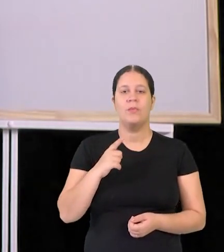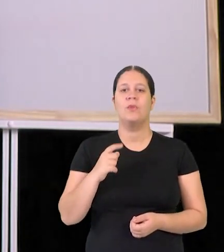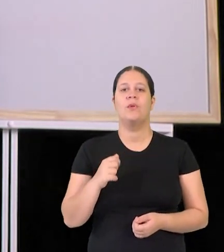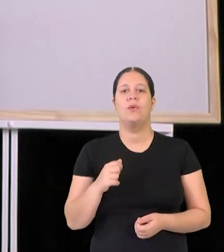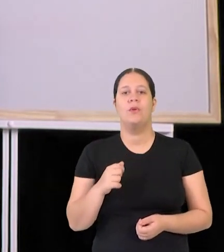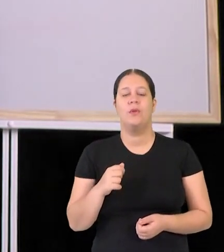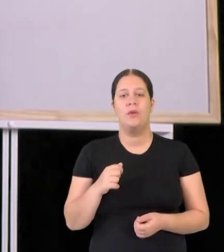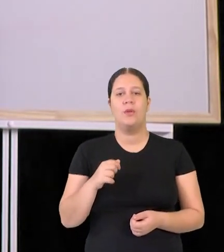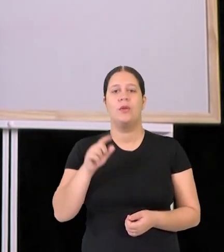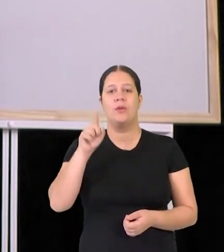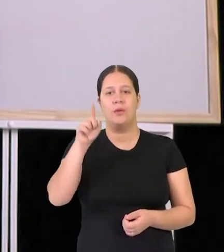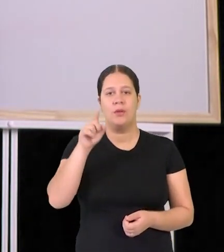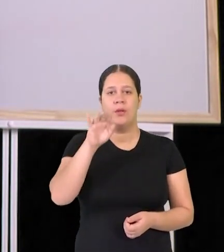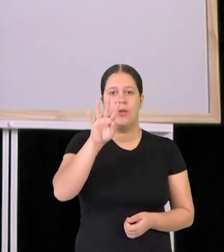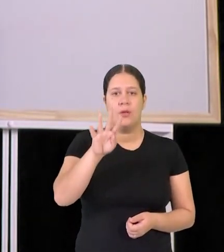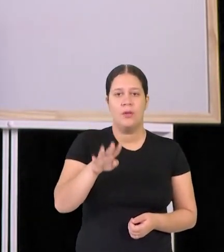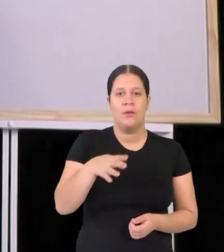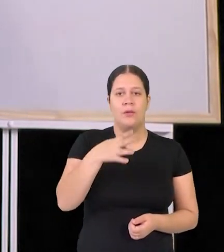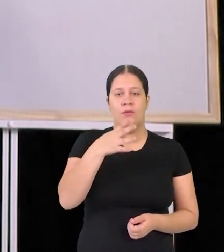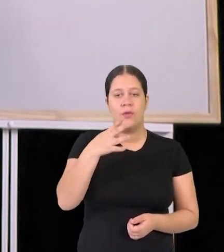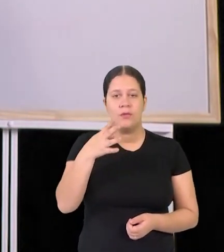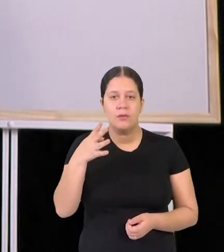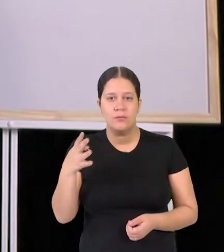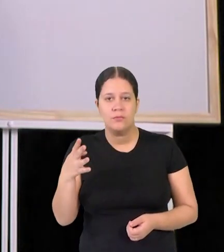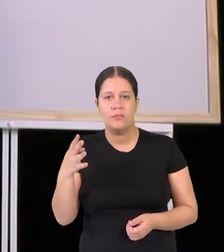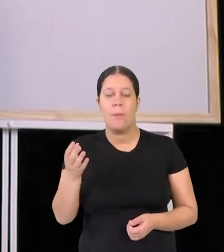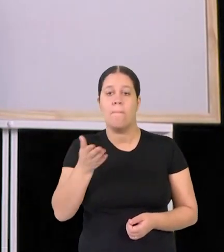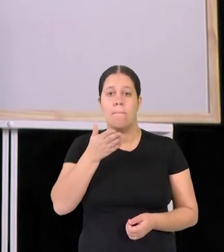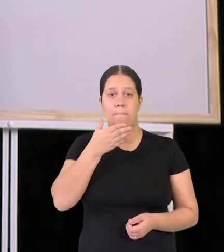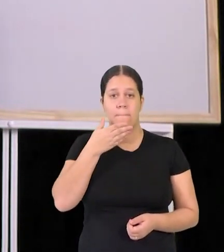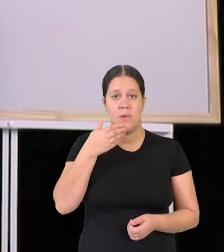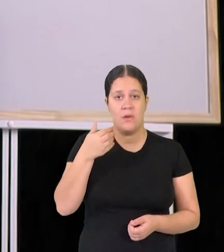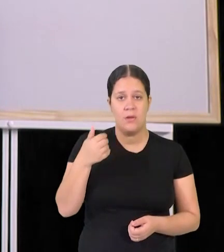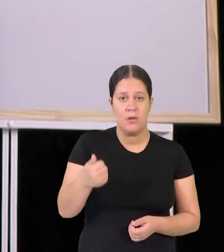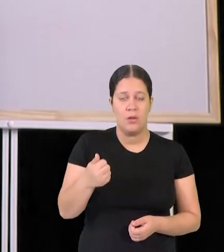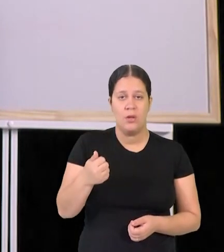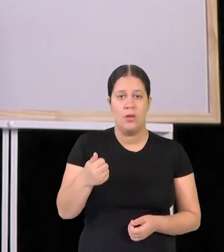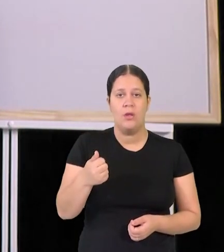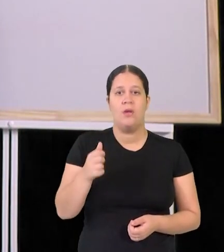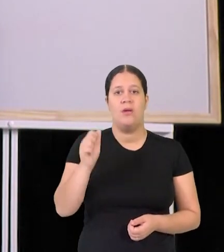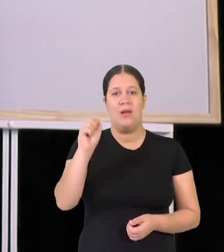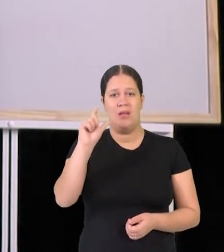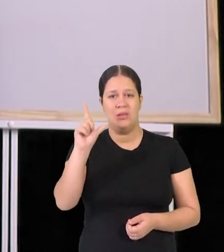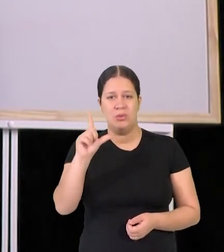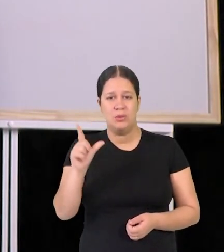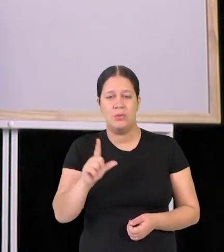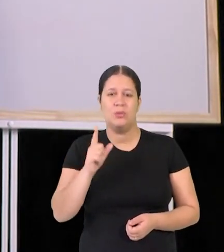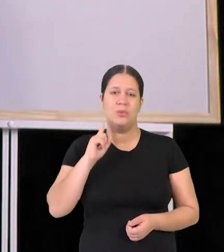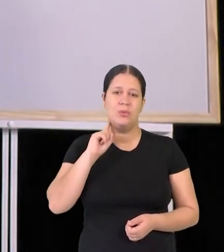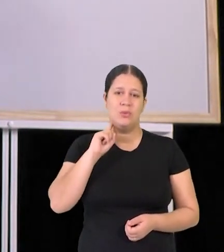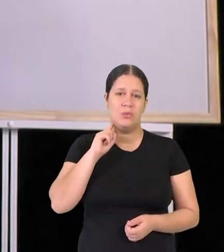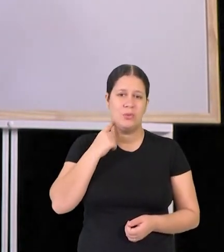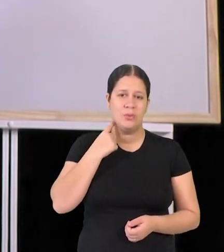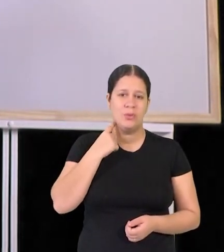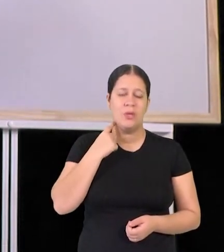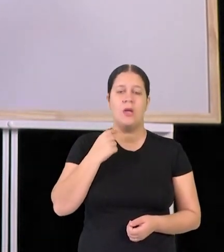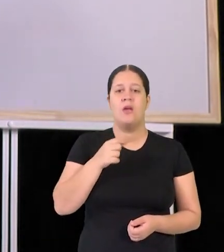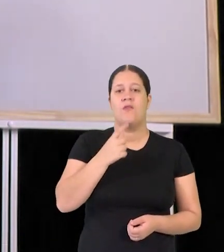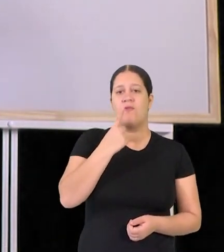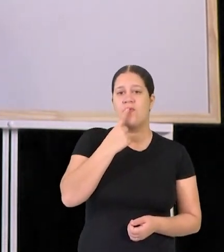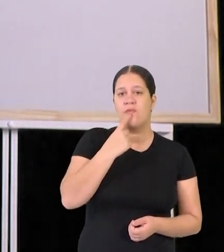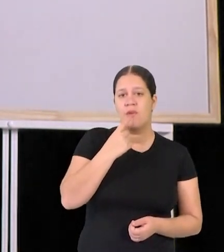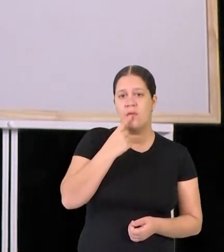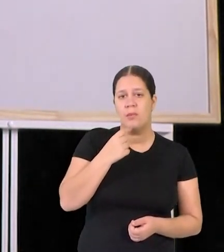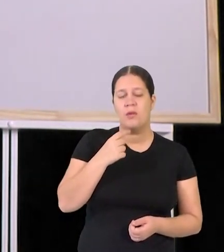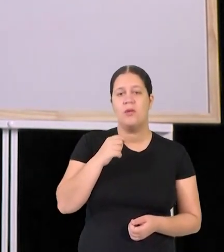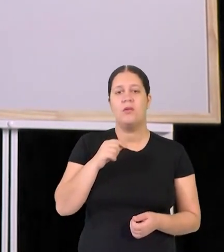os pontos aqui do traço roxo são as condições favoráveis, o ponto azul, condições desfavoráveis e os vermelhos são neutros. O que ele quer